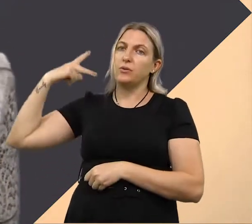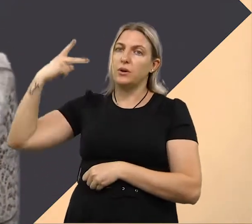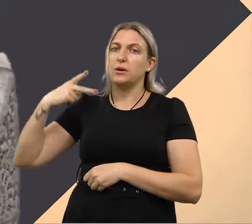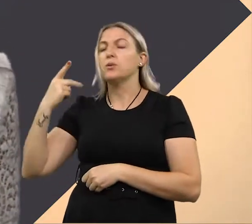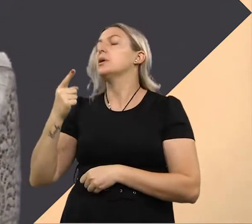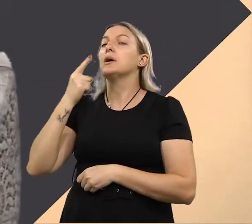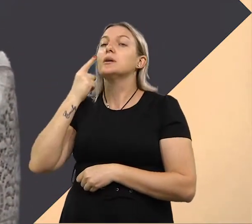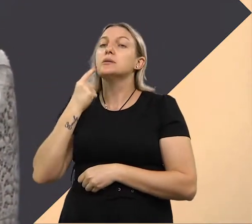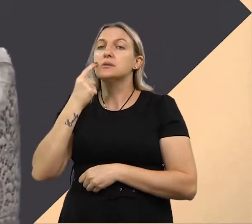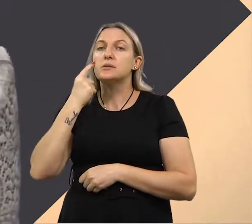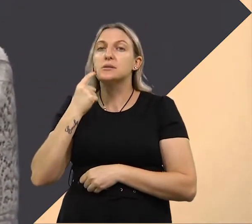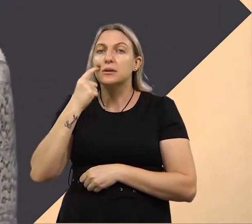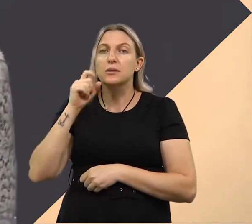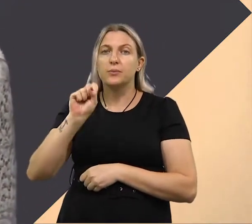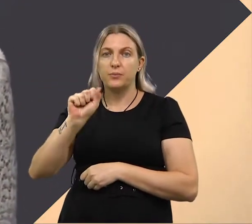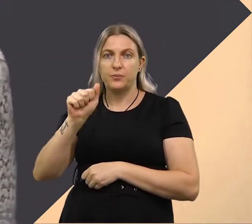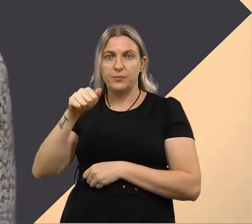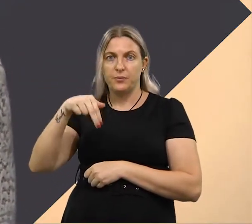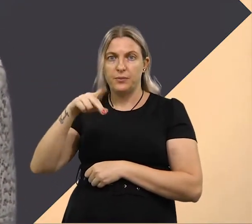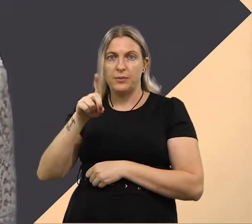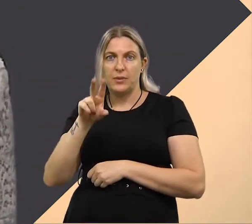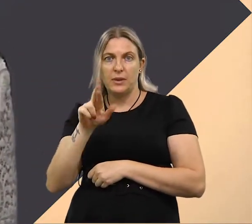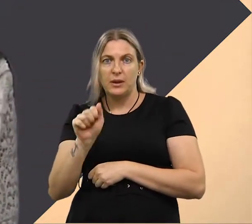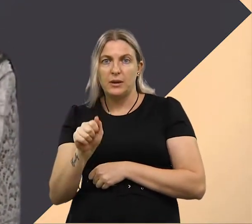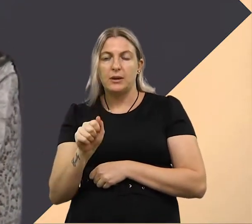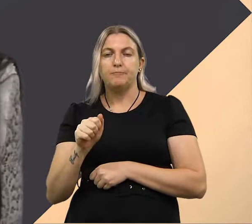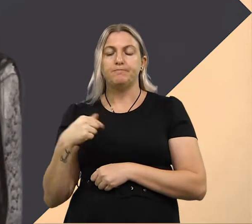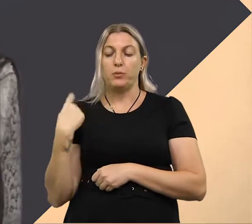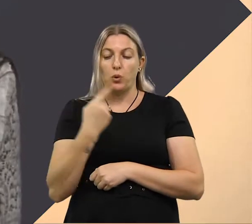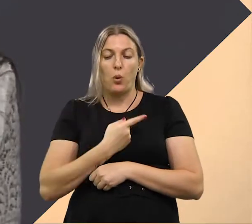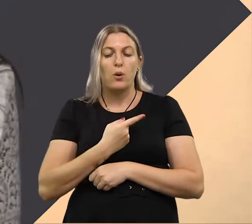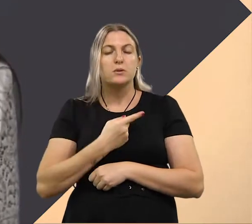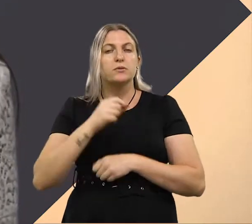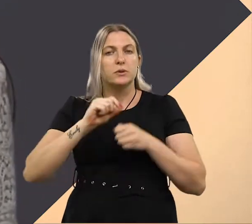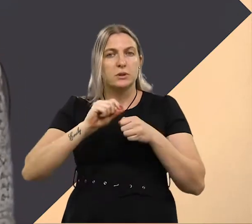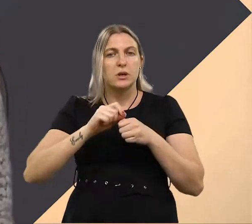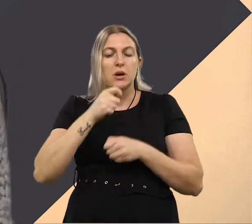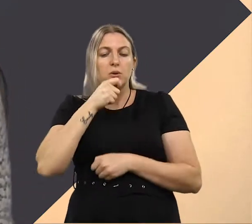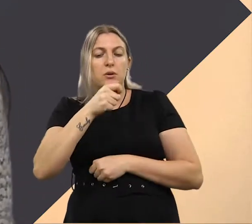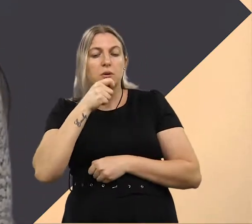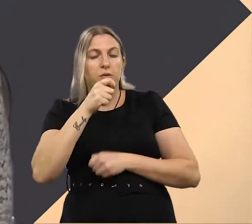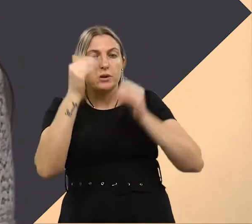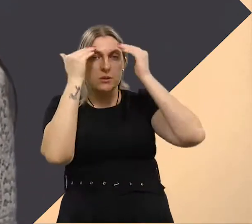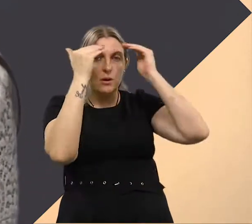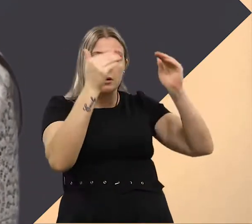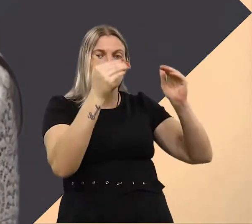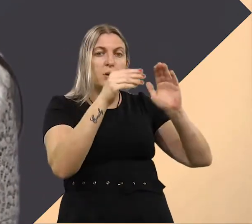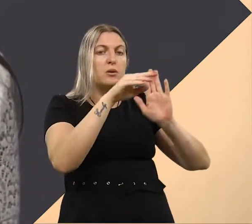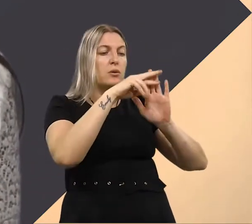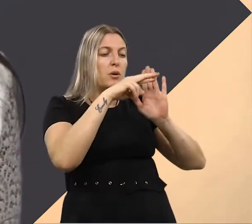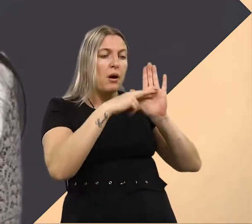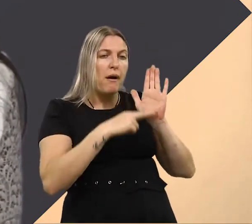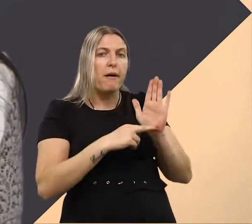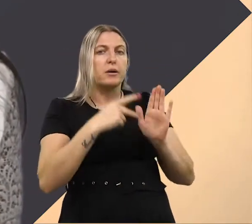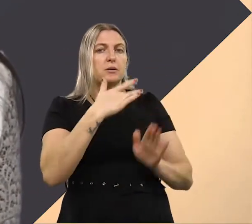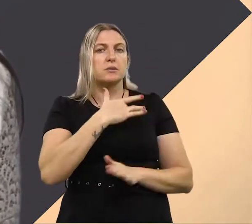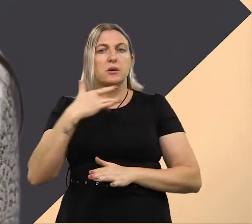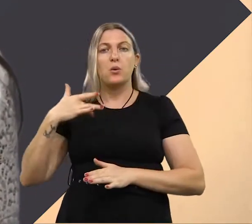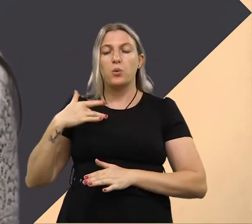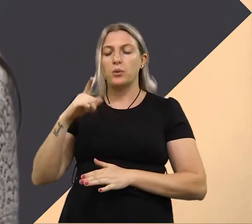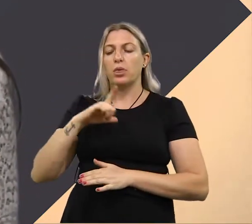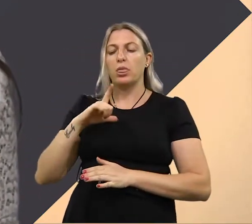esta entrevista respeitando os cuidados de saúde em razão da pandemia, como o distanciamento e sem aglomerações. E os